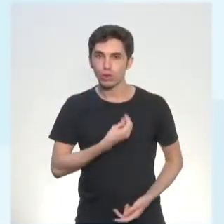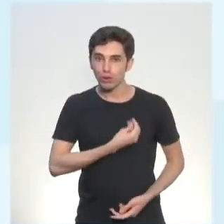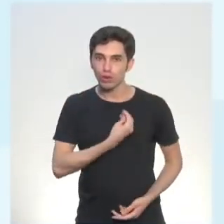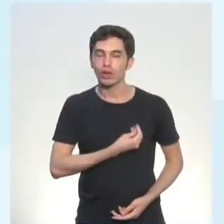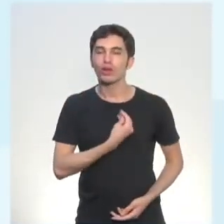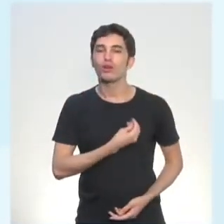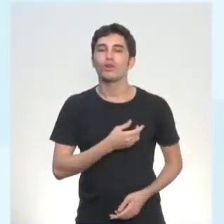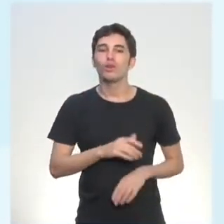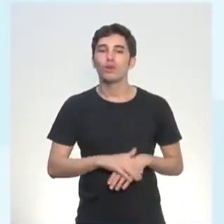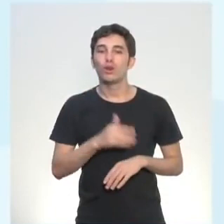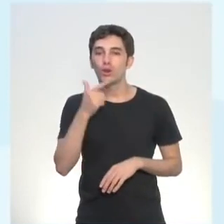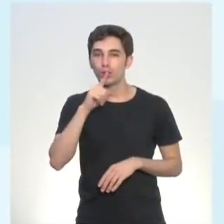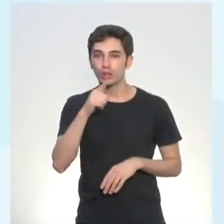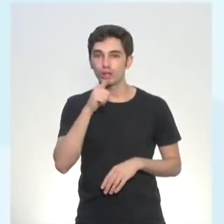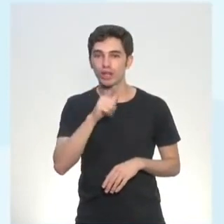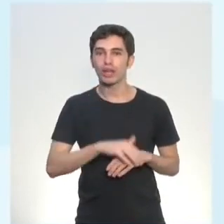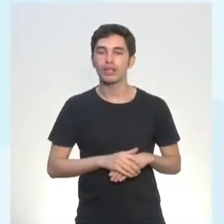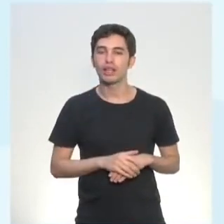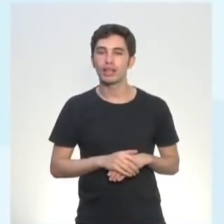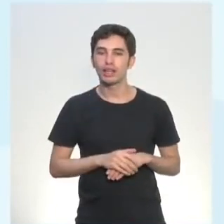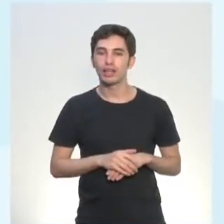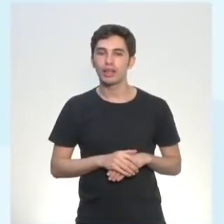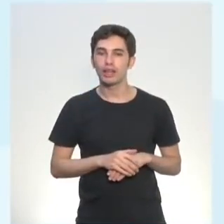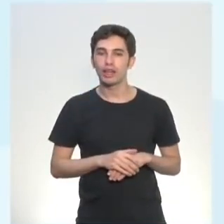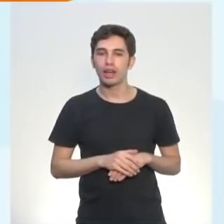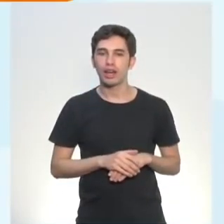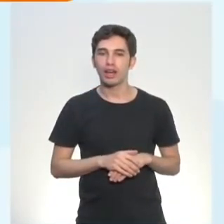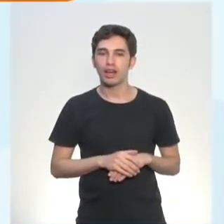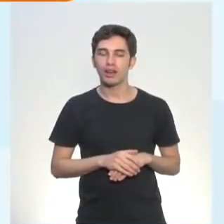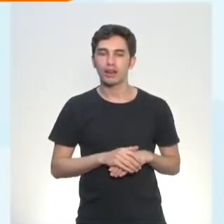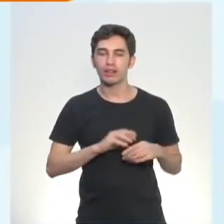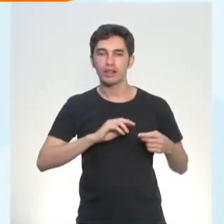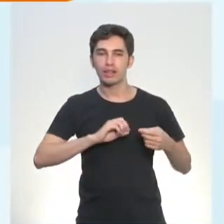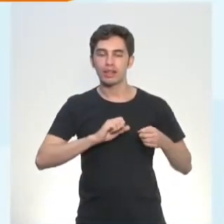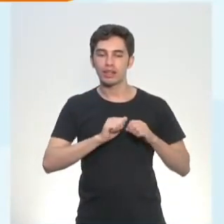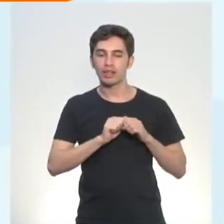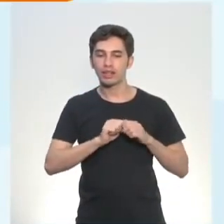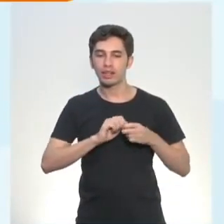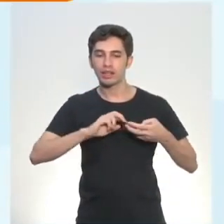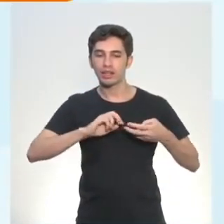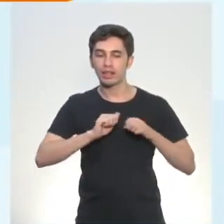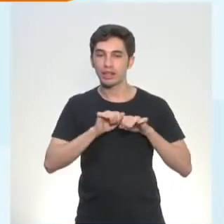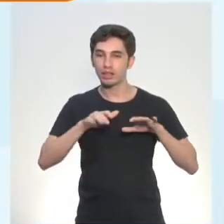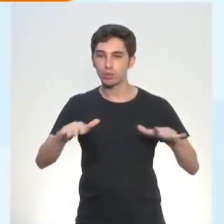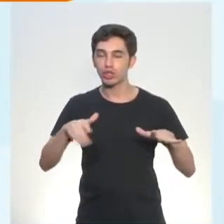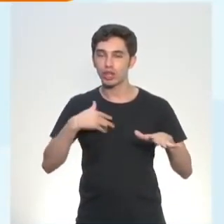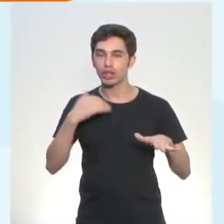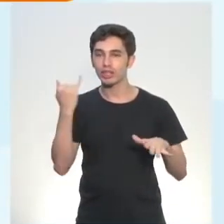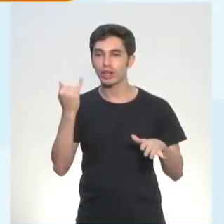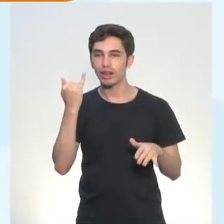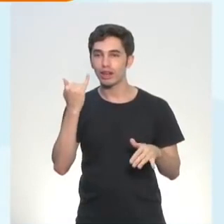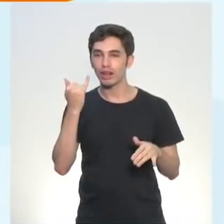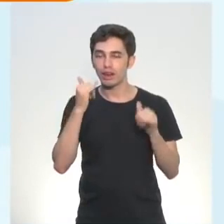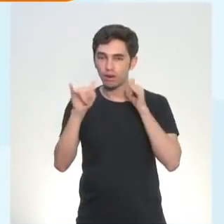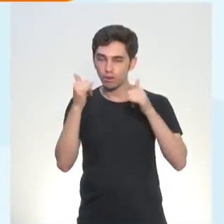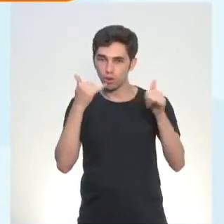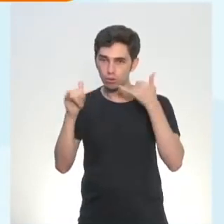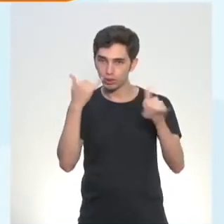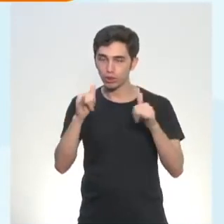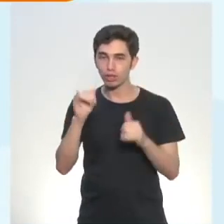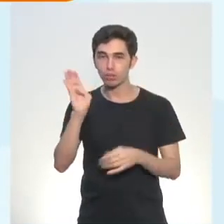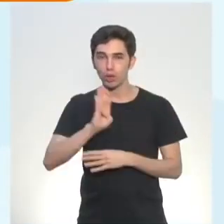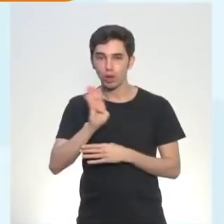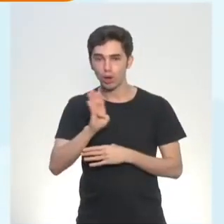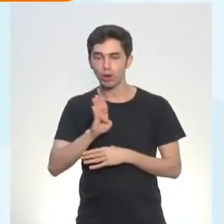informações genéticas através dos processos reprodutivos. Okay? E aí, gente, olha só, aí a hereditariedade, né, e